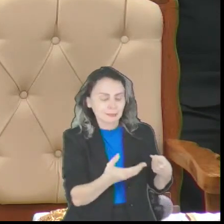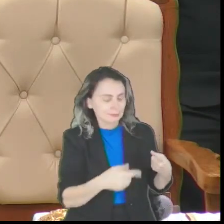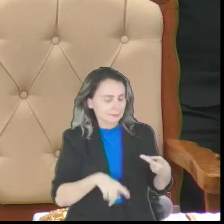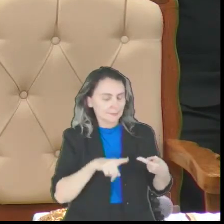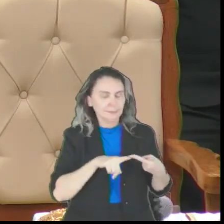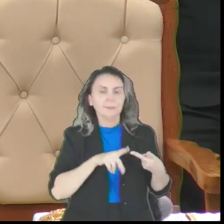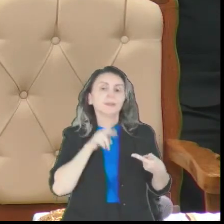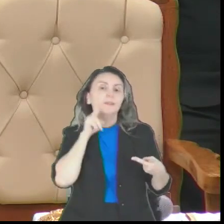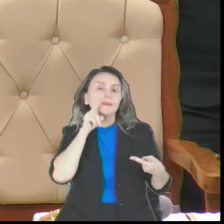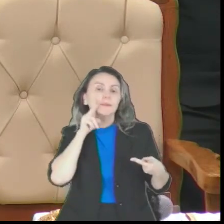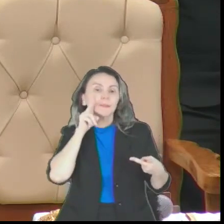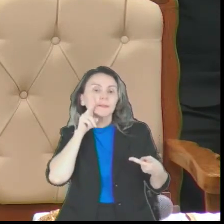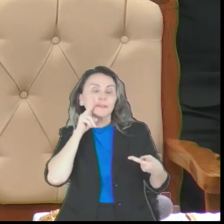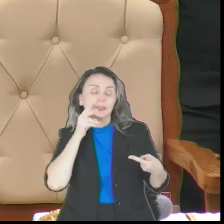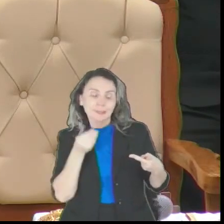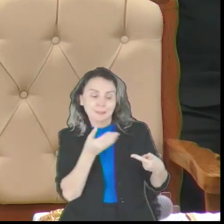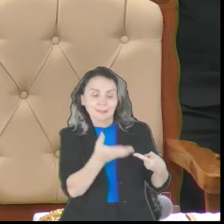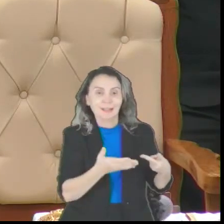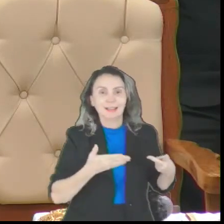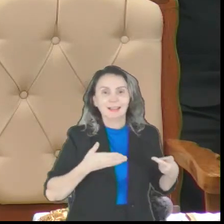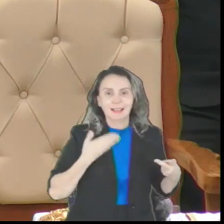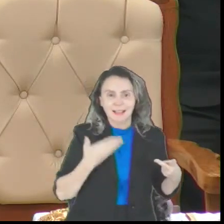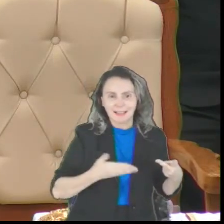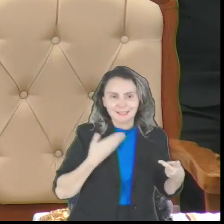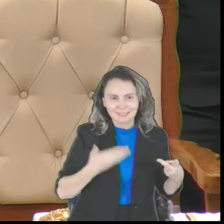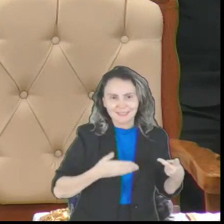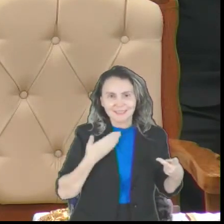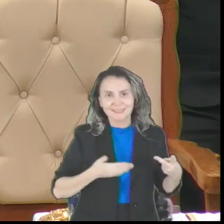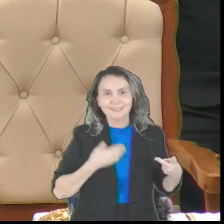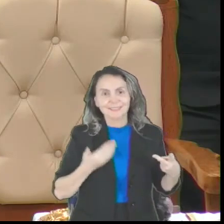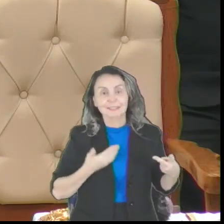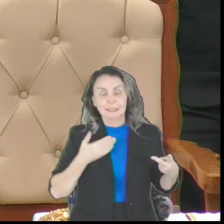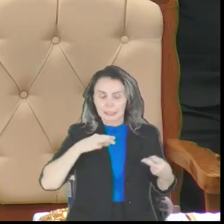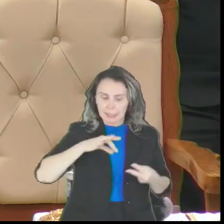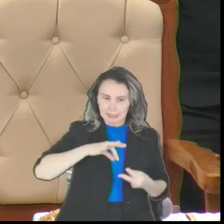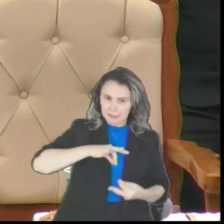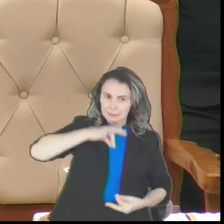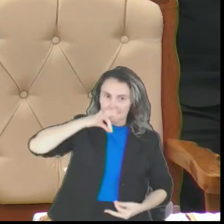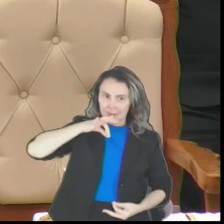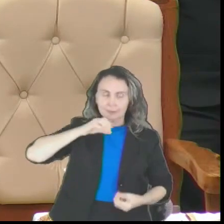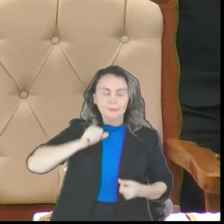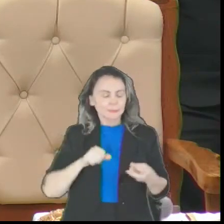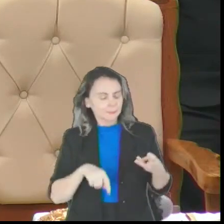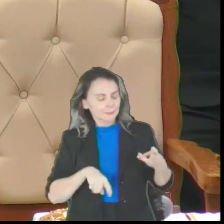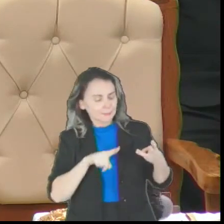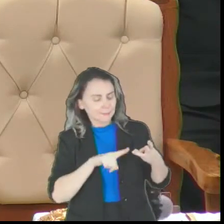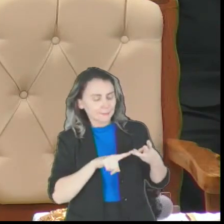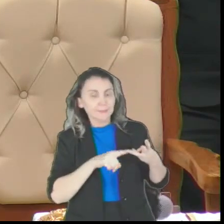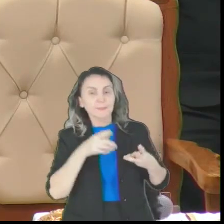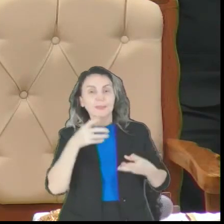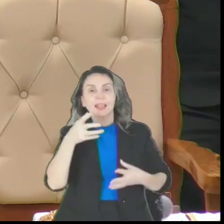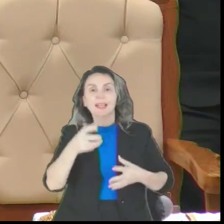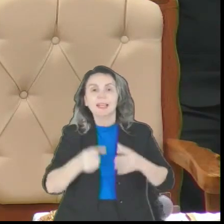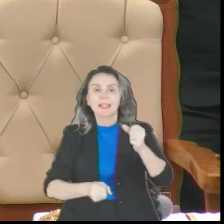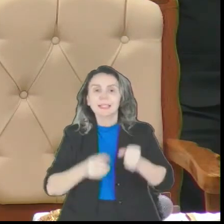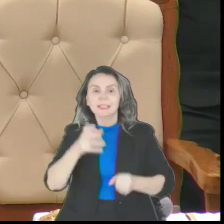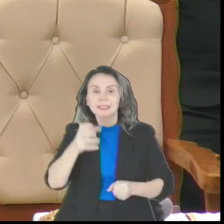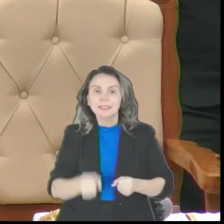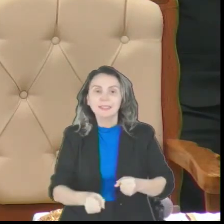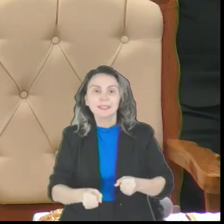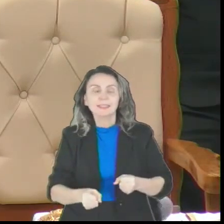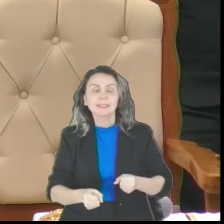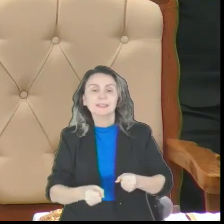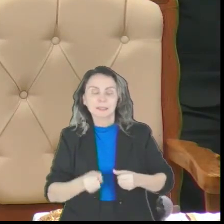para trazer alegria, e uma alegria espiritual. Ele oferece leite para nutrir